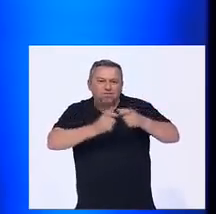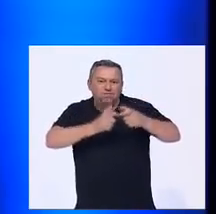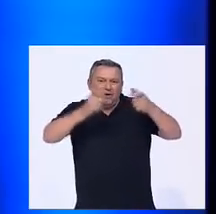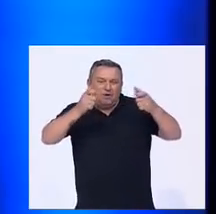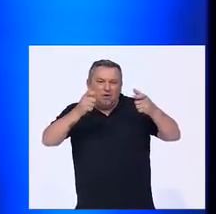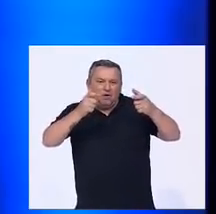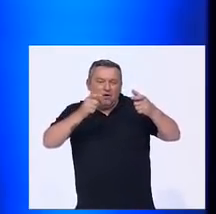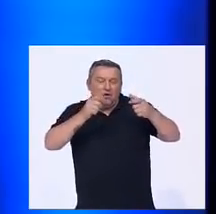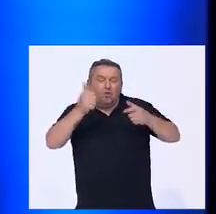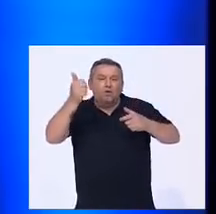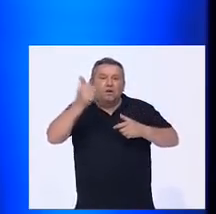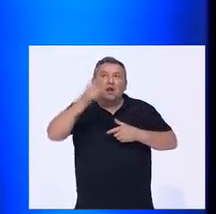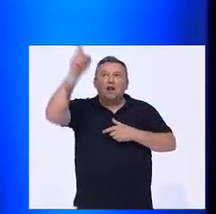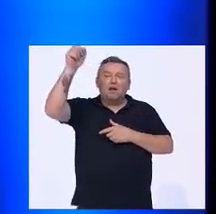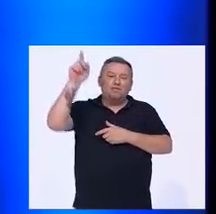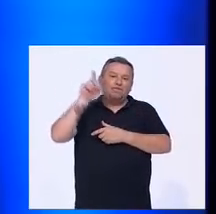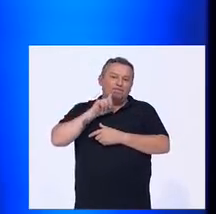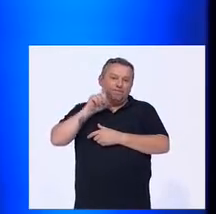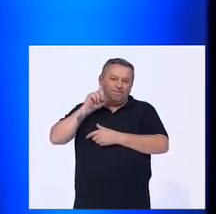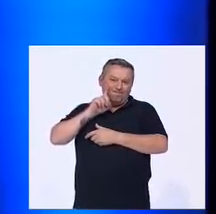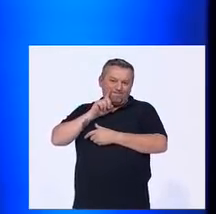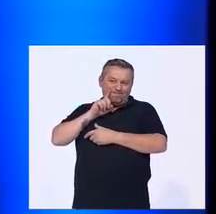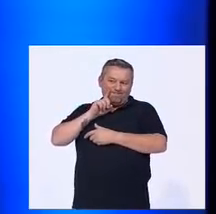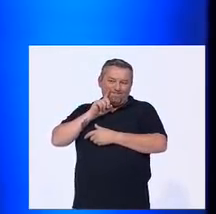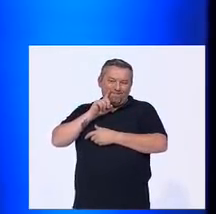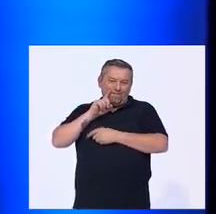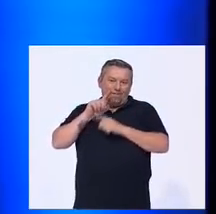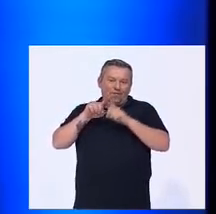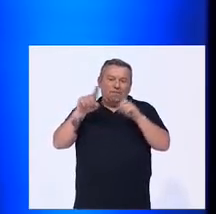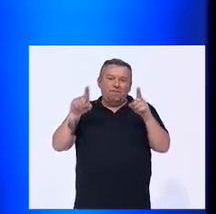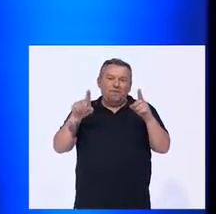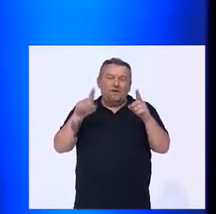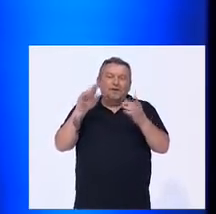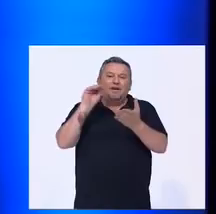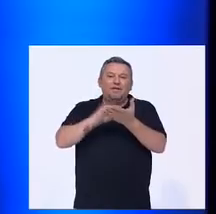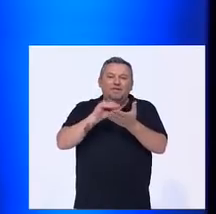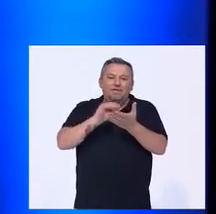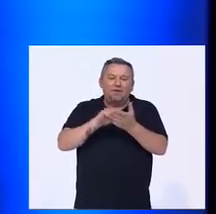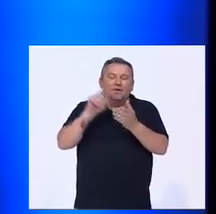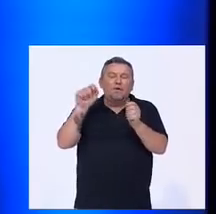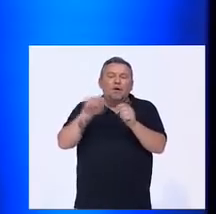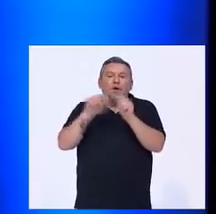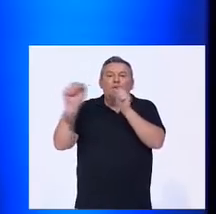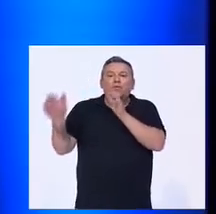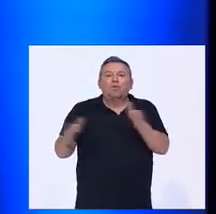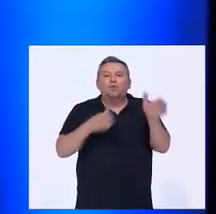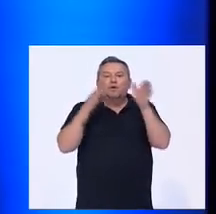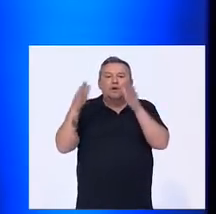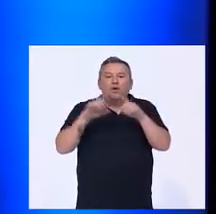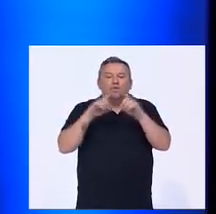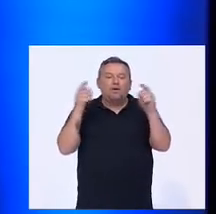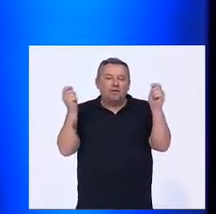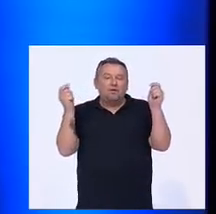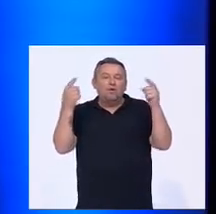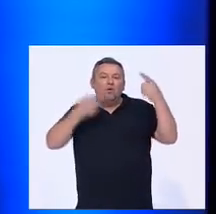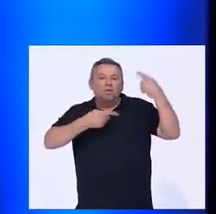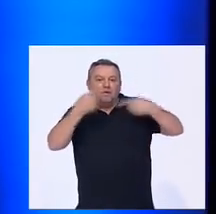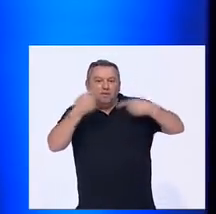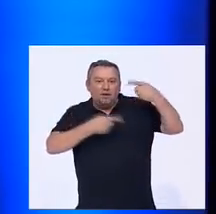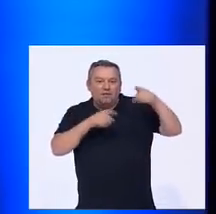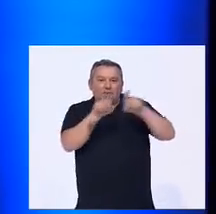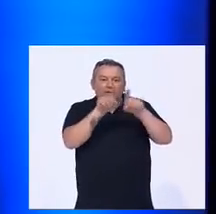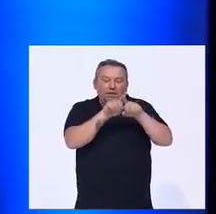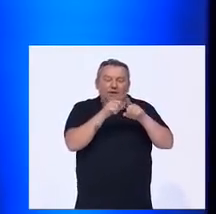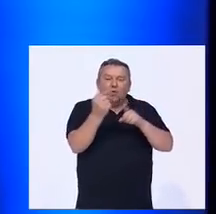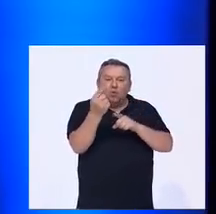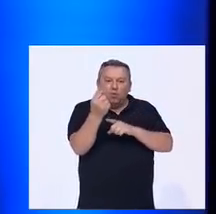nos Estados Unidos. O problema é a competitividade, ele tem produtividade, mas a competitividade cai porque os custos de produção no